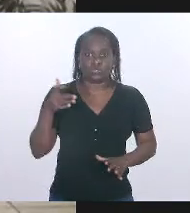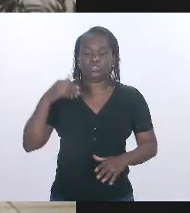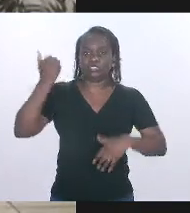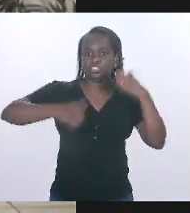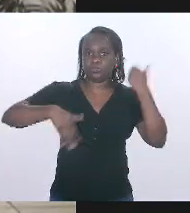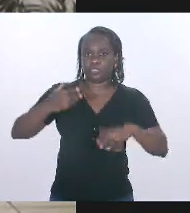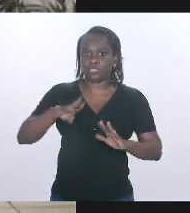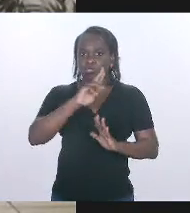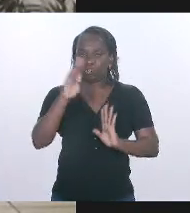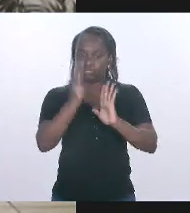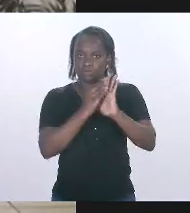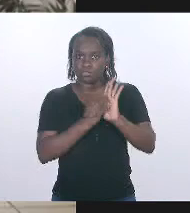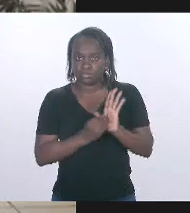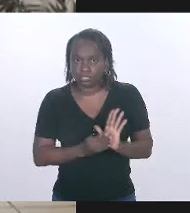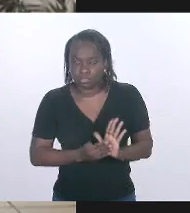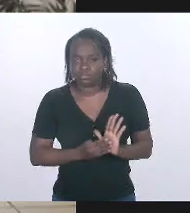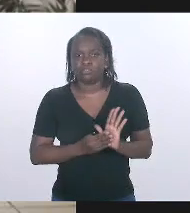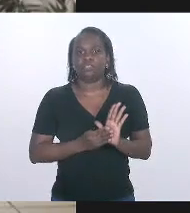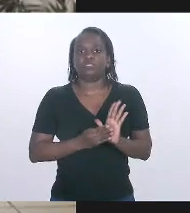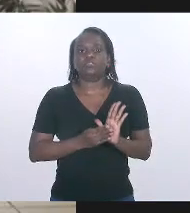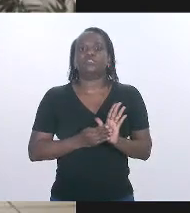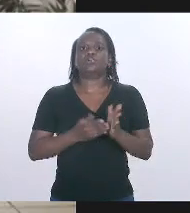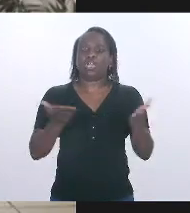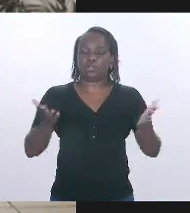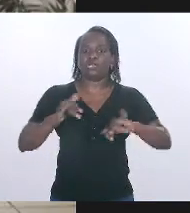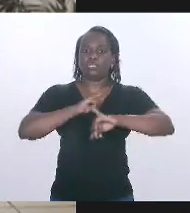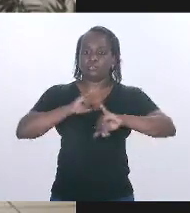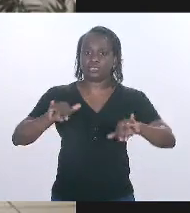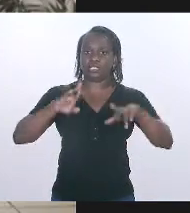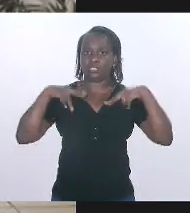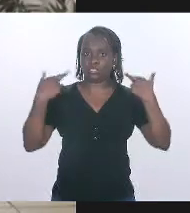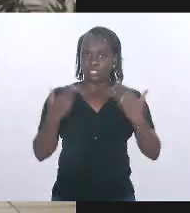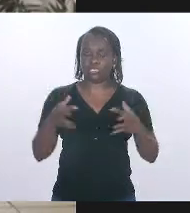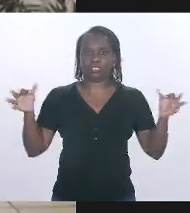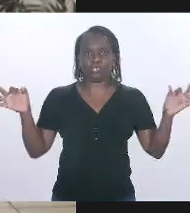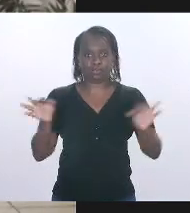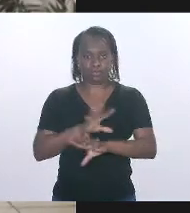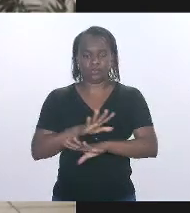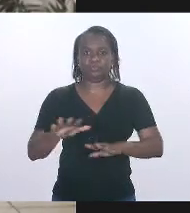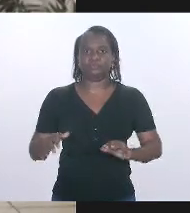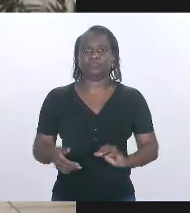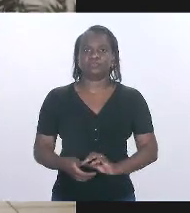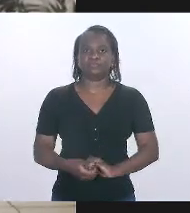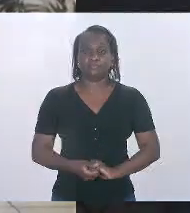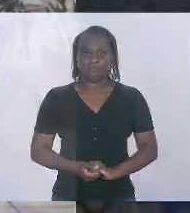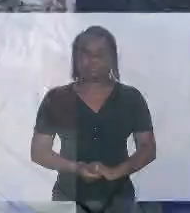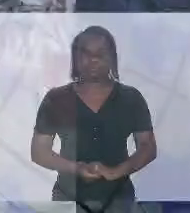oradora e nenhum orador inscritos, eu declaro encerrada a presente sessão.